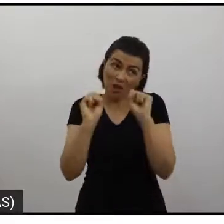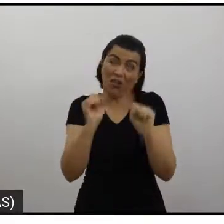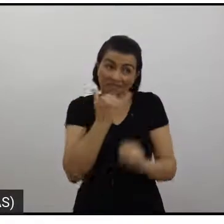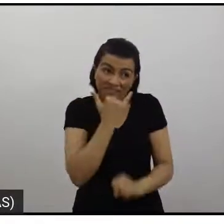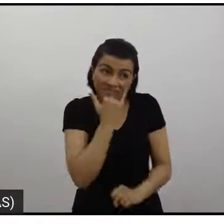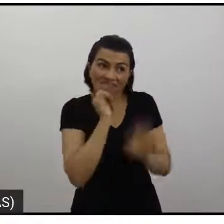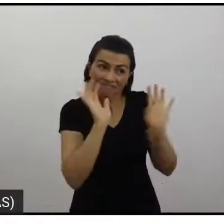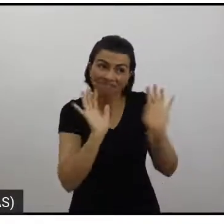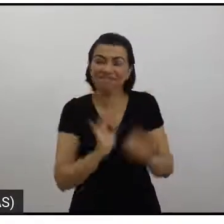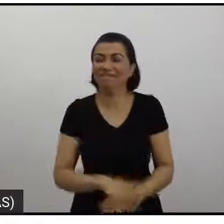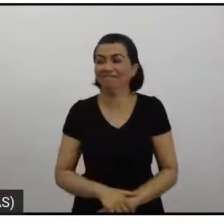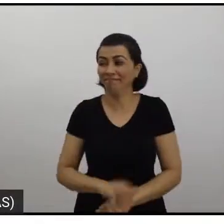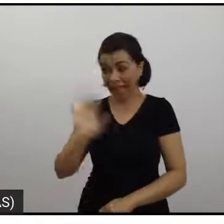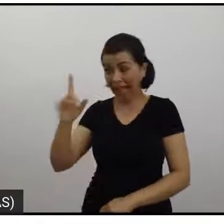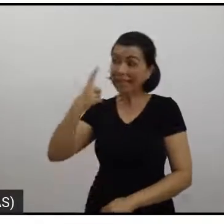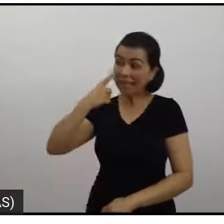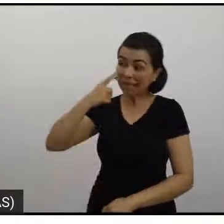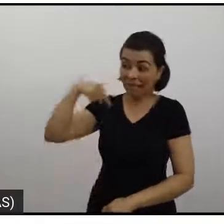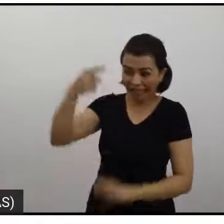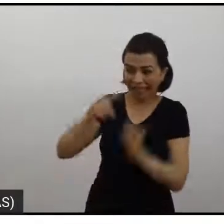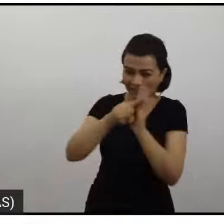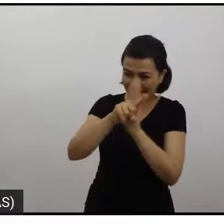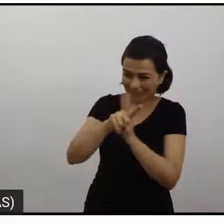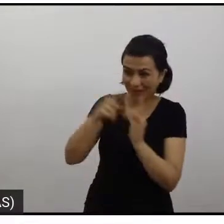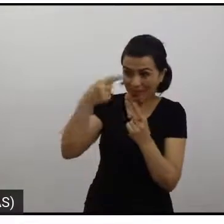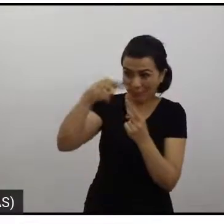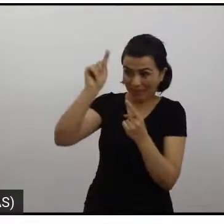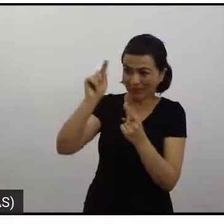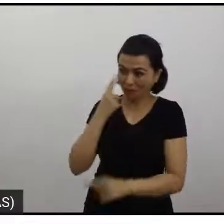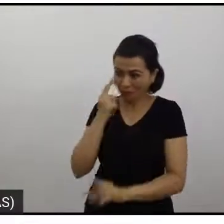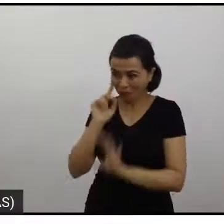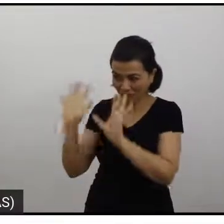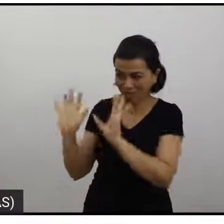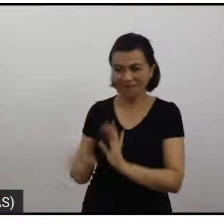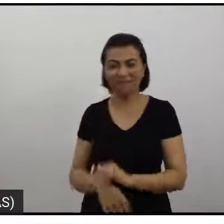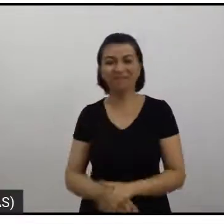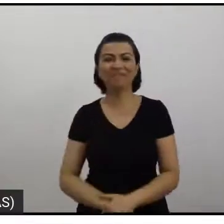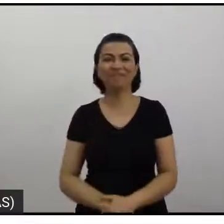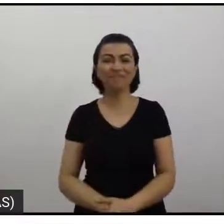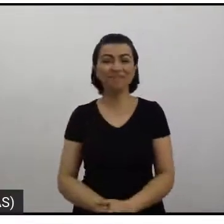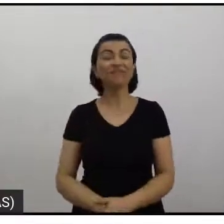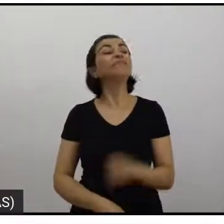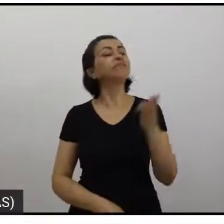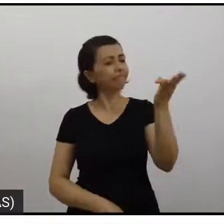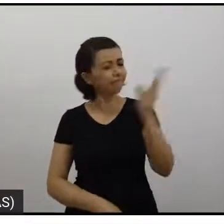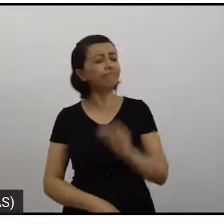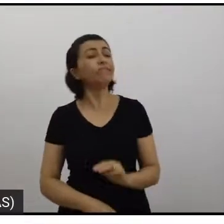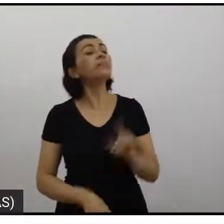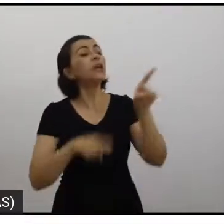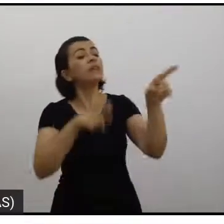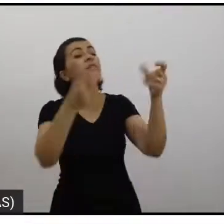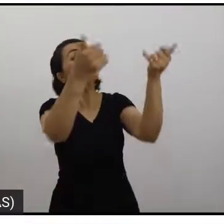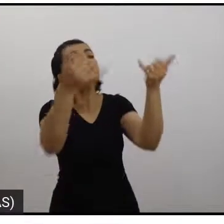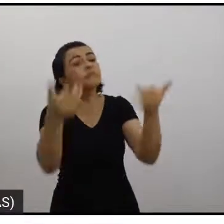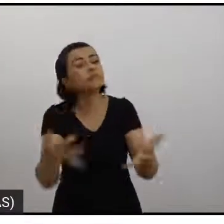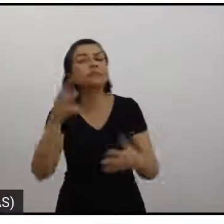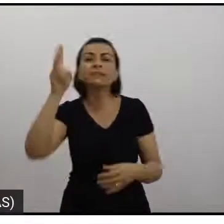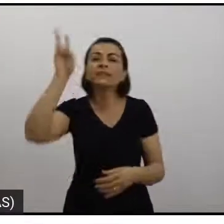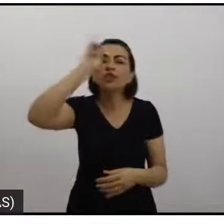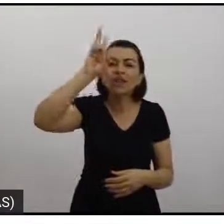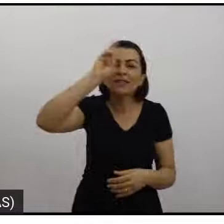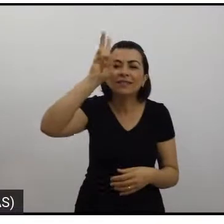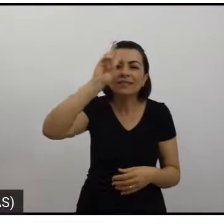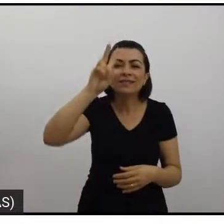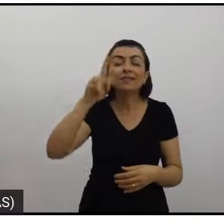Depois a gente checa tudo isso. Mas a gente falando, continuando nessa história, a gente preparou